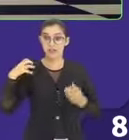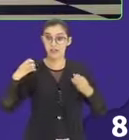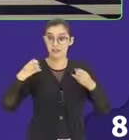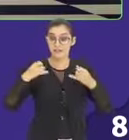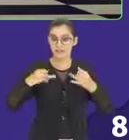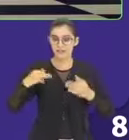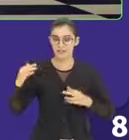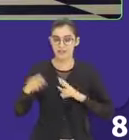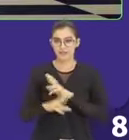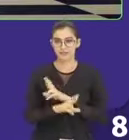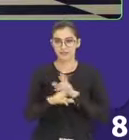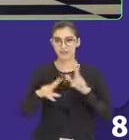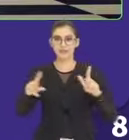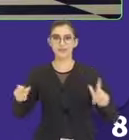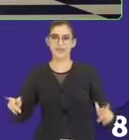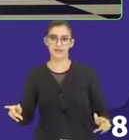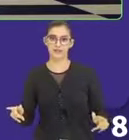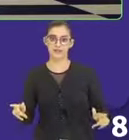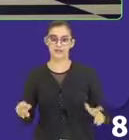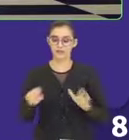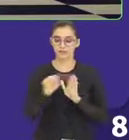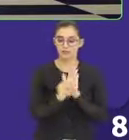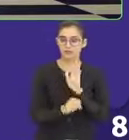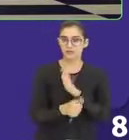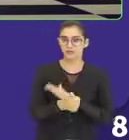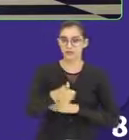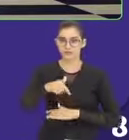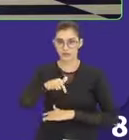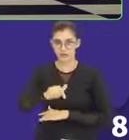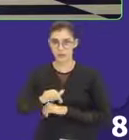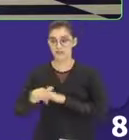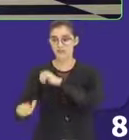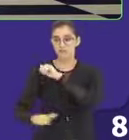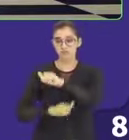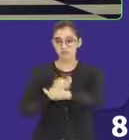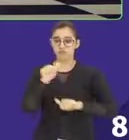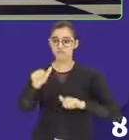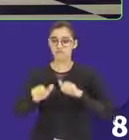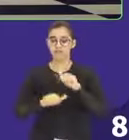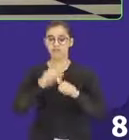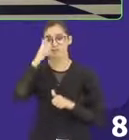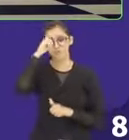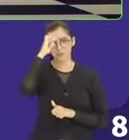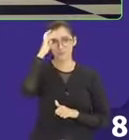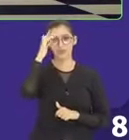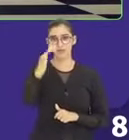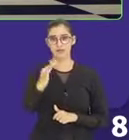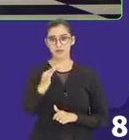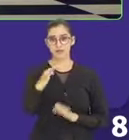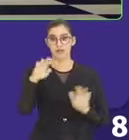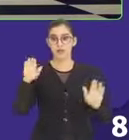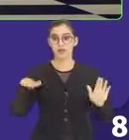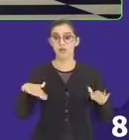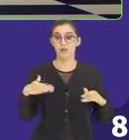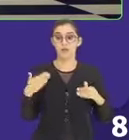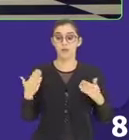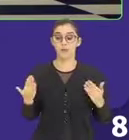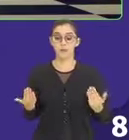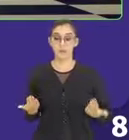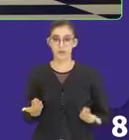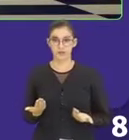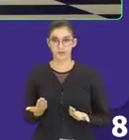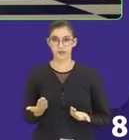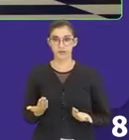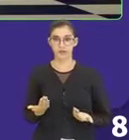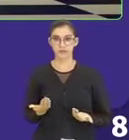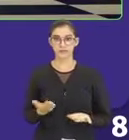No século XVII, ele vai desconstruir isso quando, né? Essa aqui não está correto